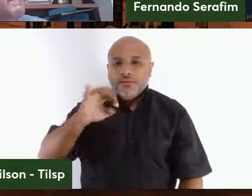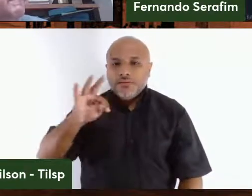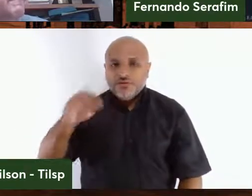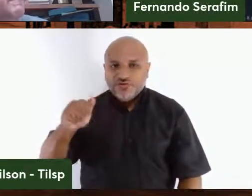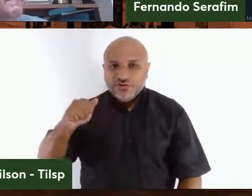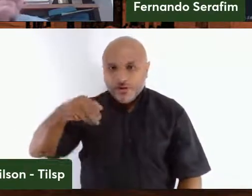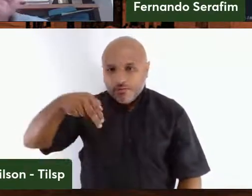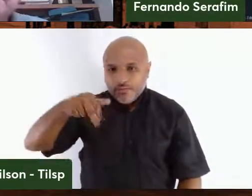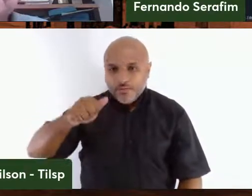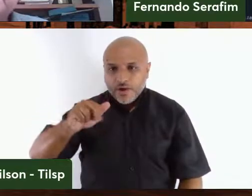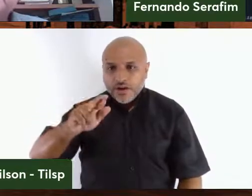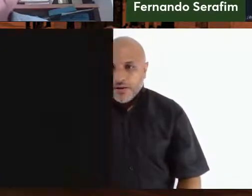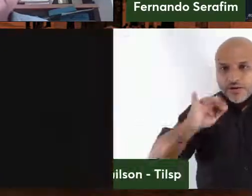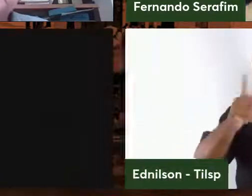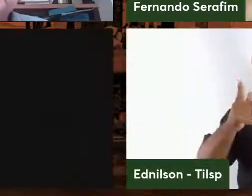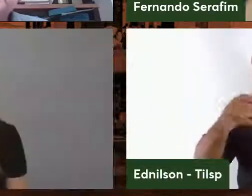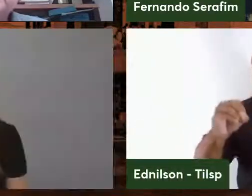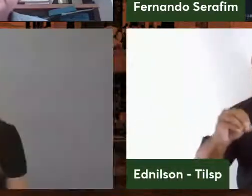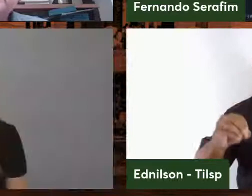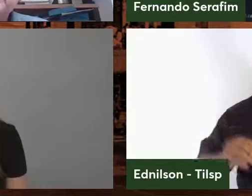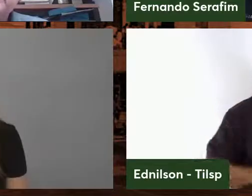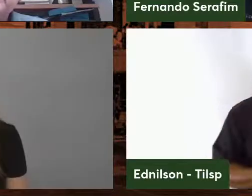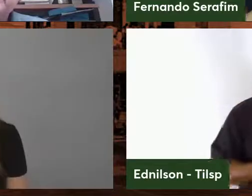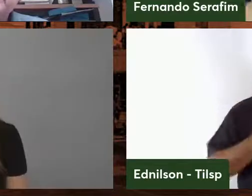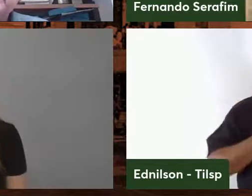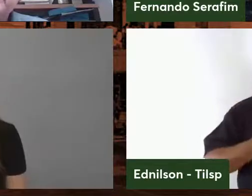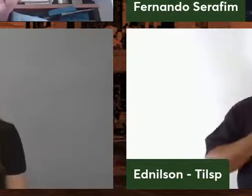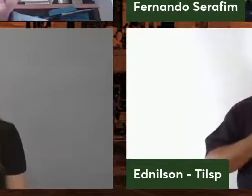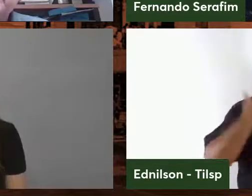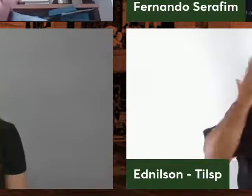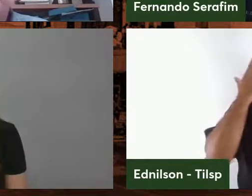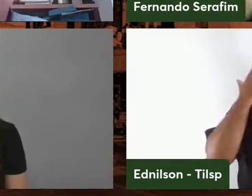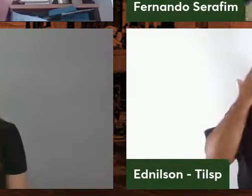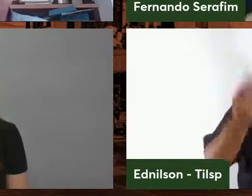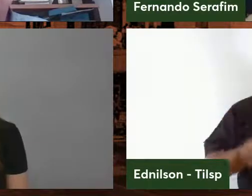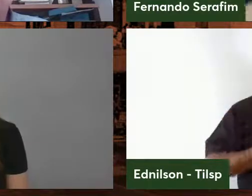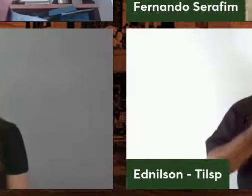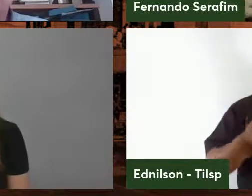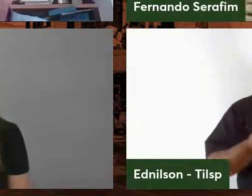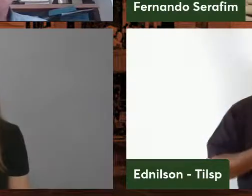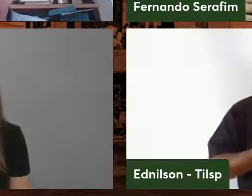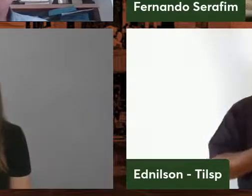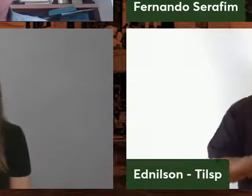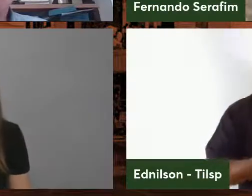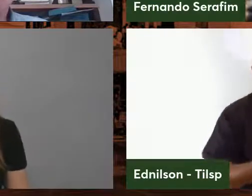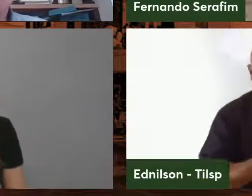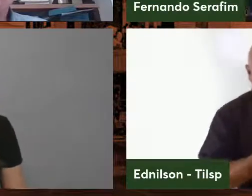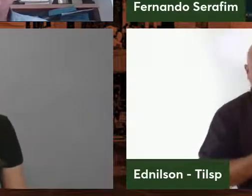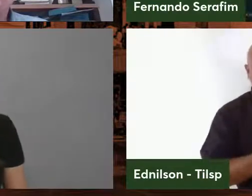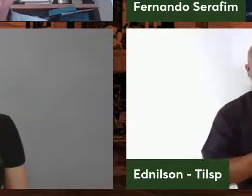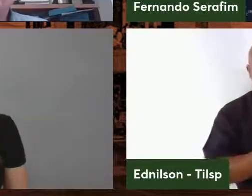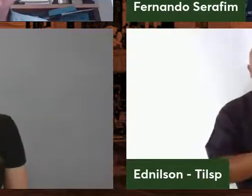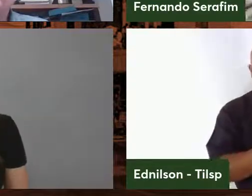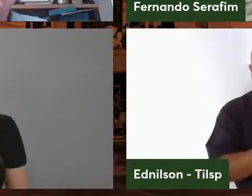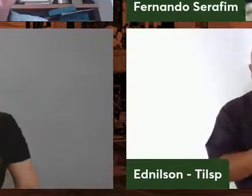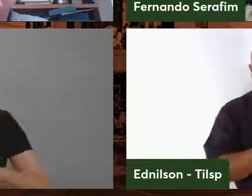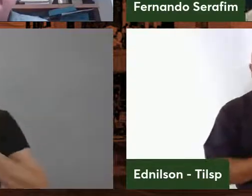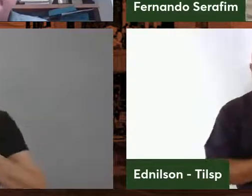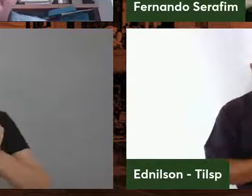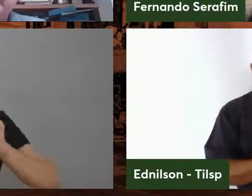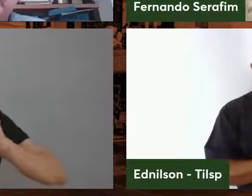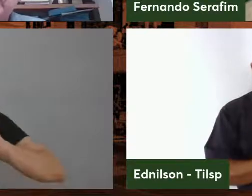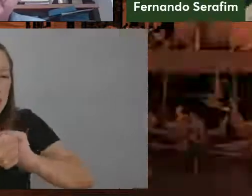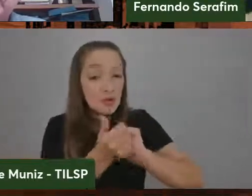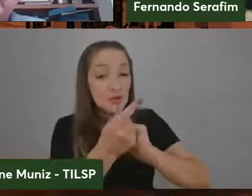Marinho. Ela quer saber o seguinte, Milton. Né? Ela gostaria de saber como você vê as adaptações dos seus